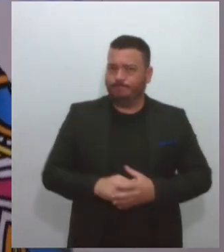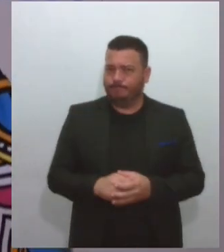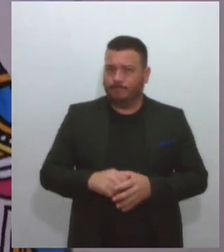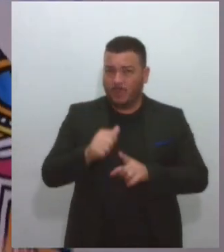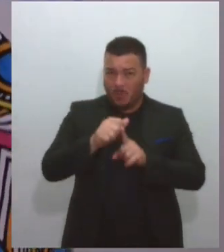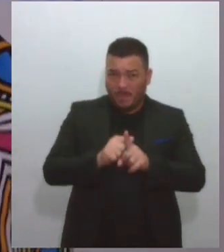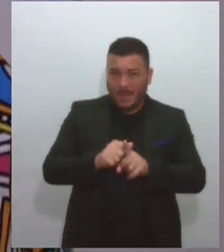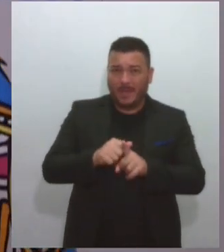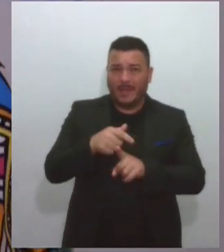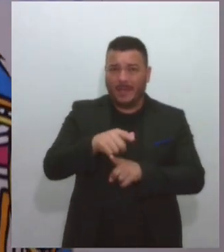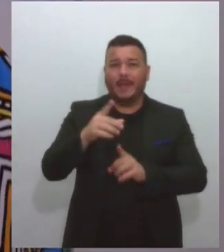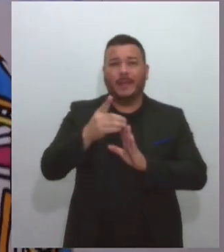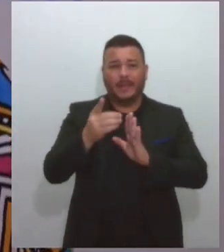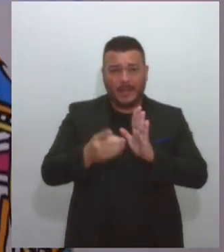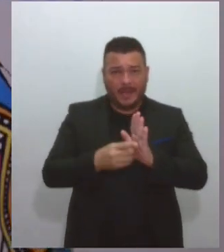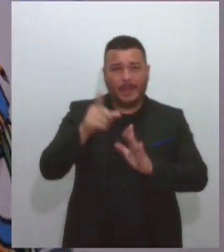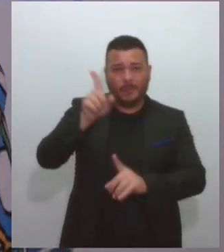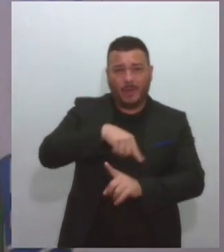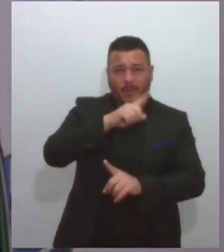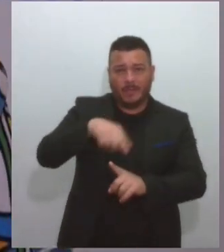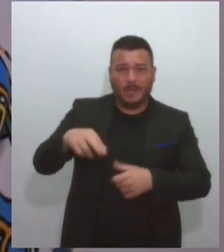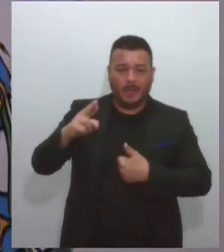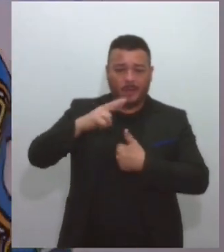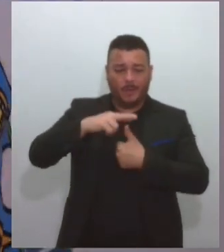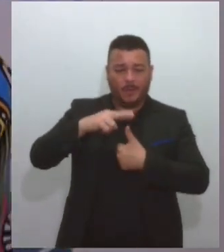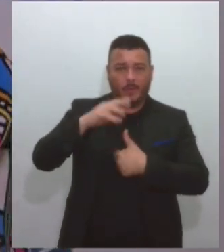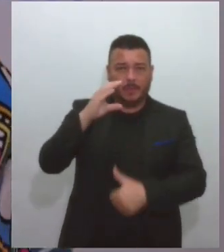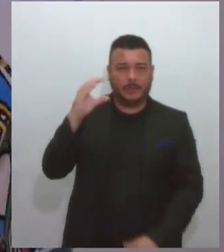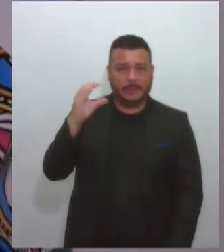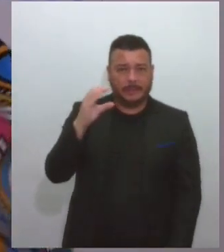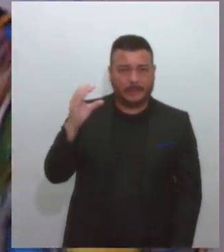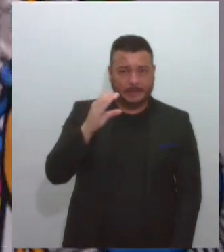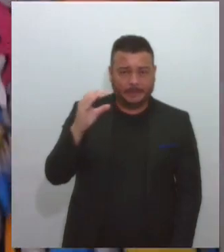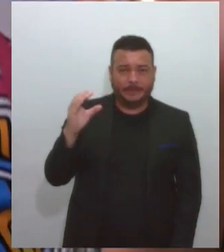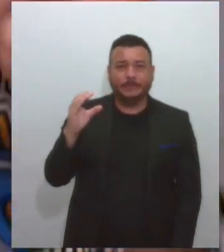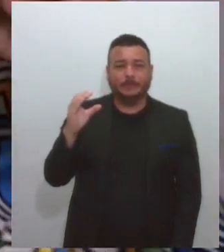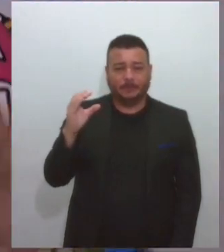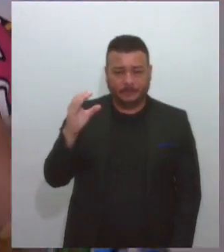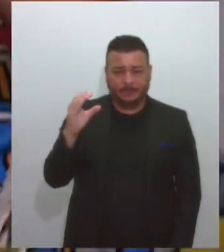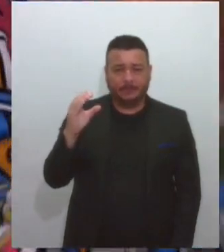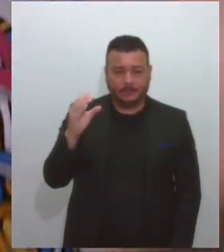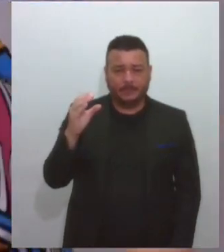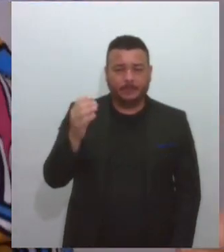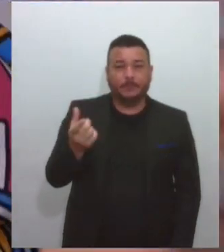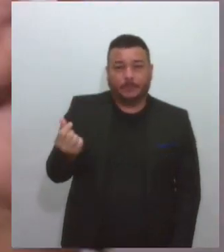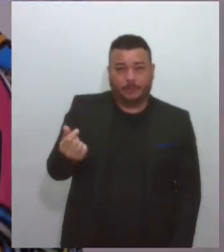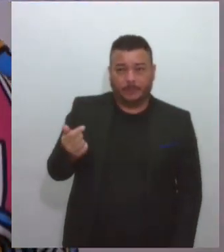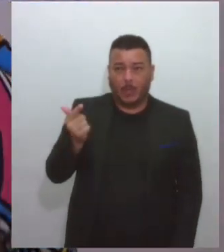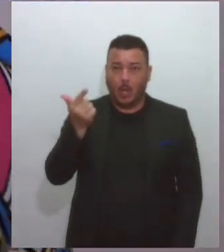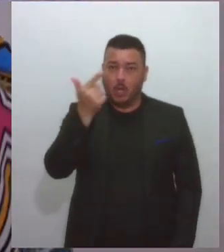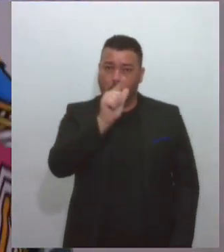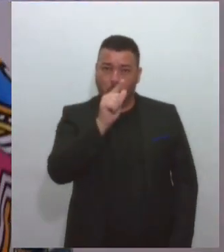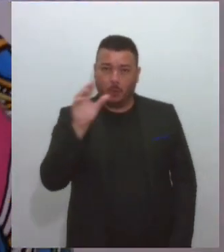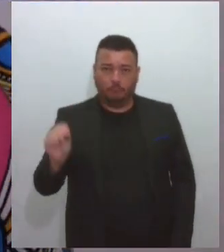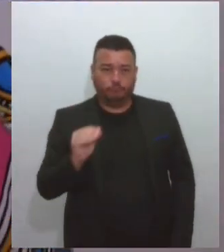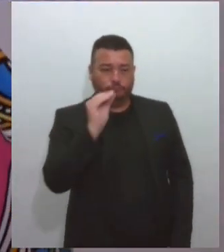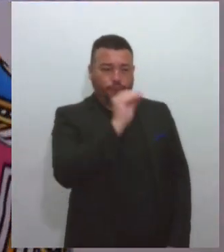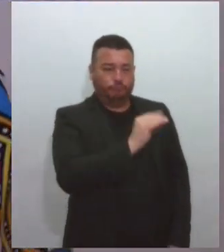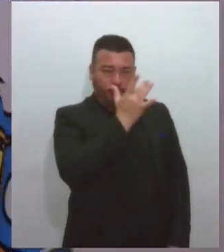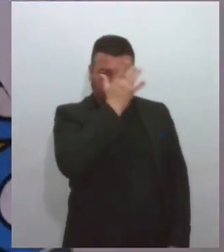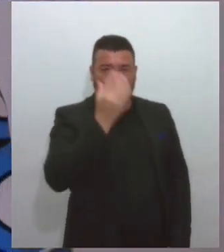decreto transformando os cargos comissionados, né, valores daqueles cargos em outros para oportunizar, para